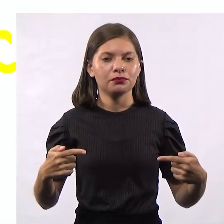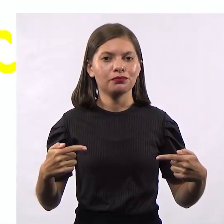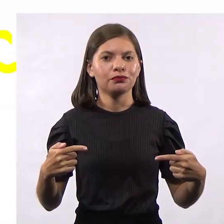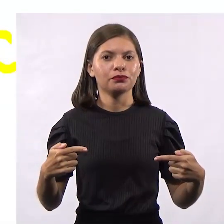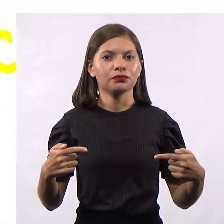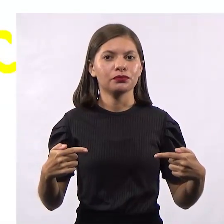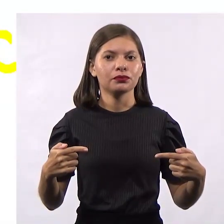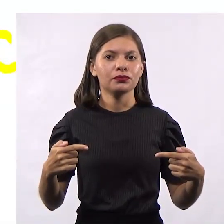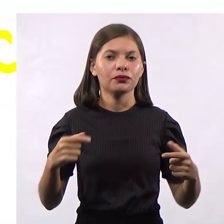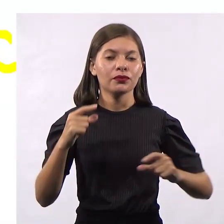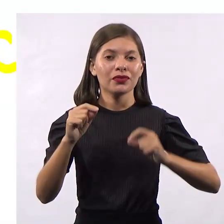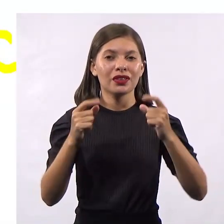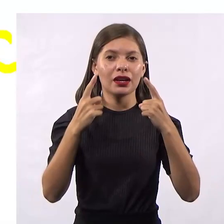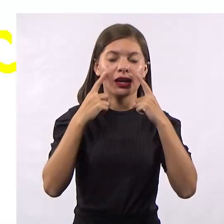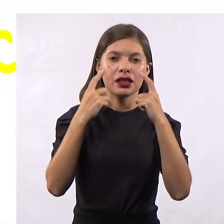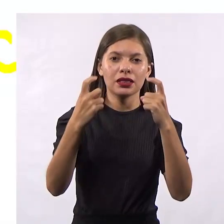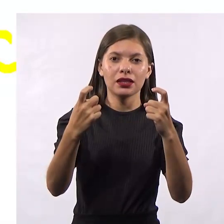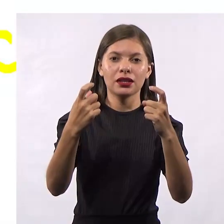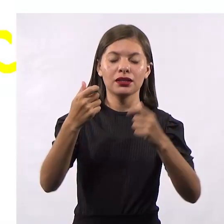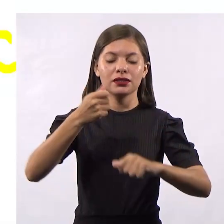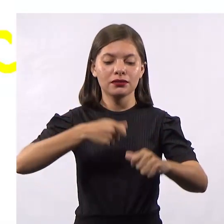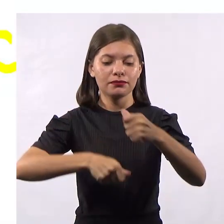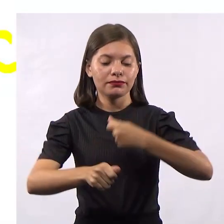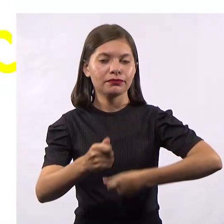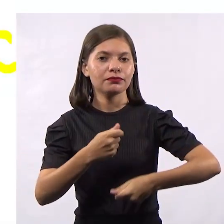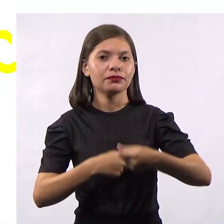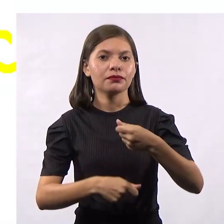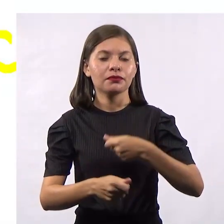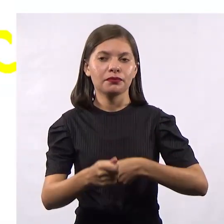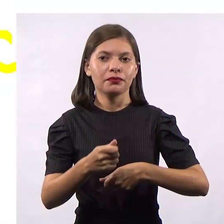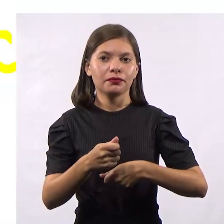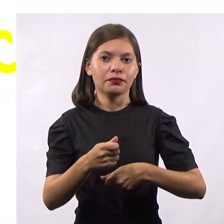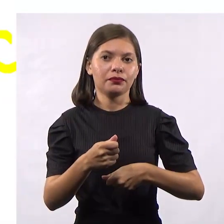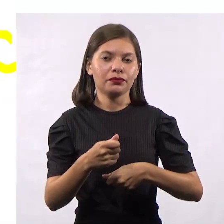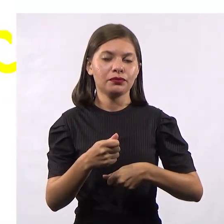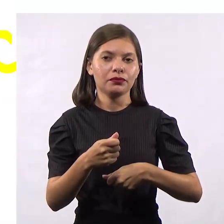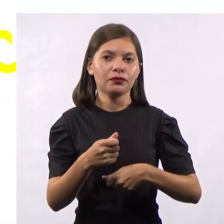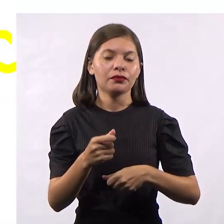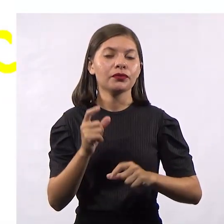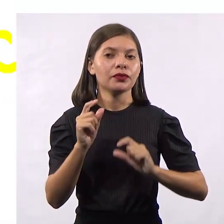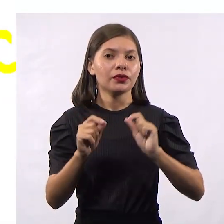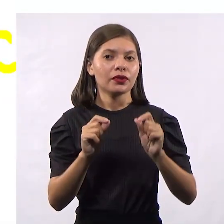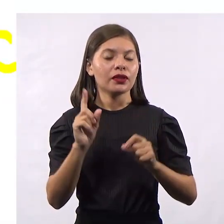de disputas, desde que haja interesse da administração.